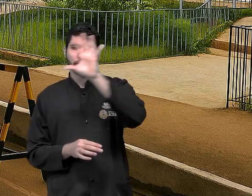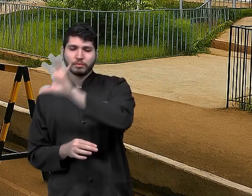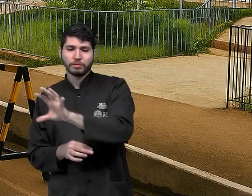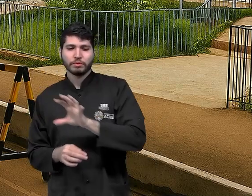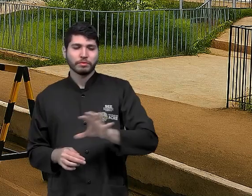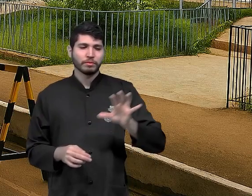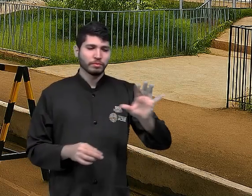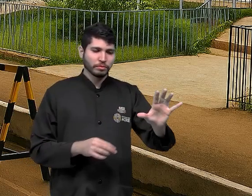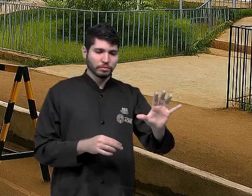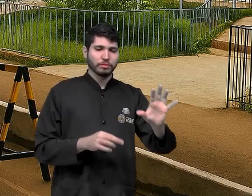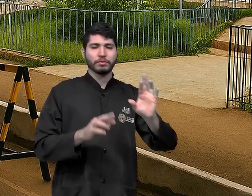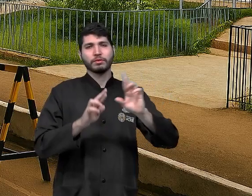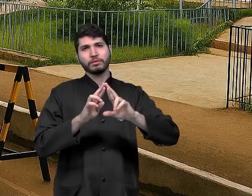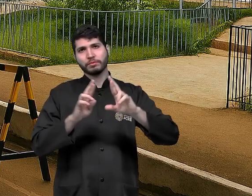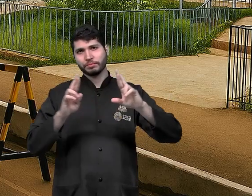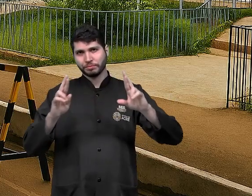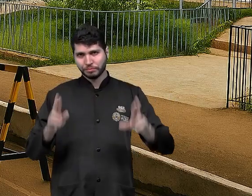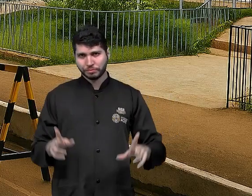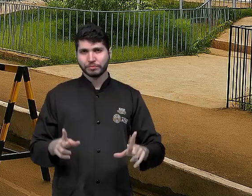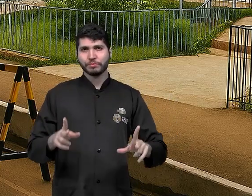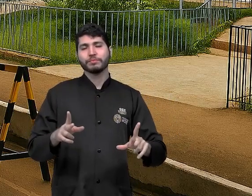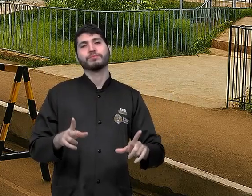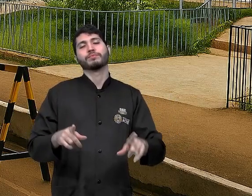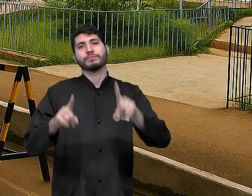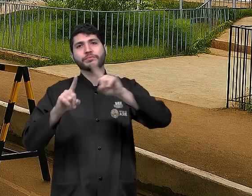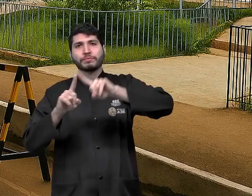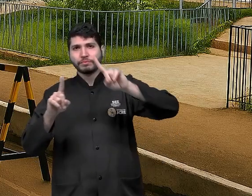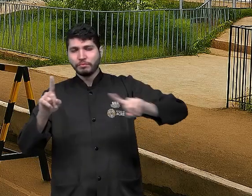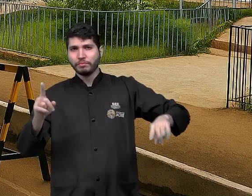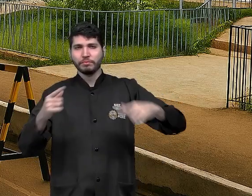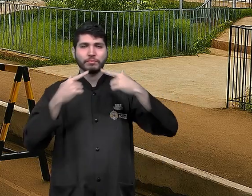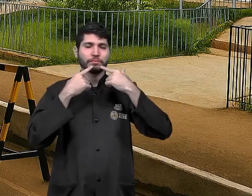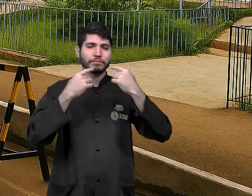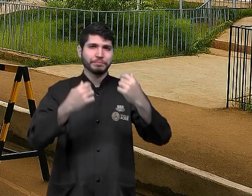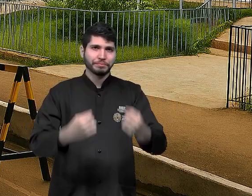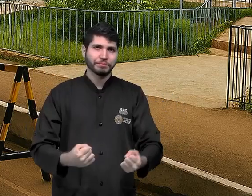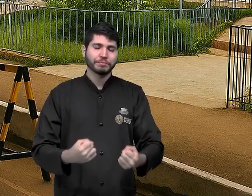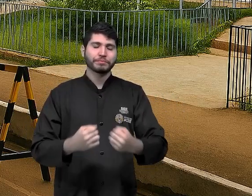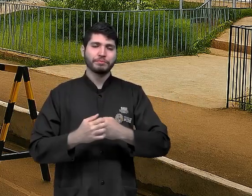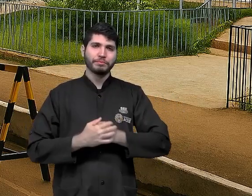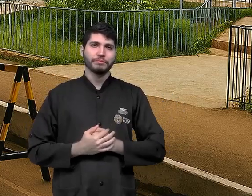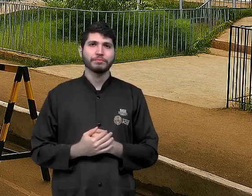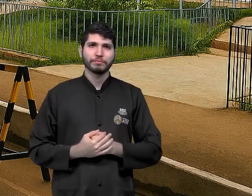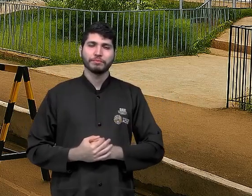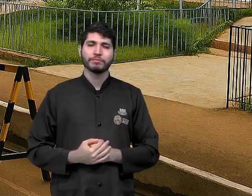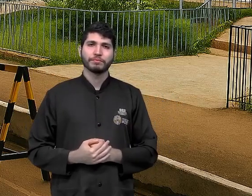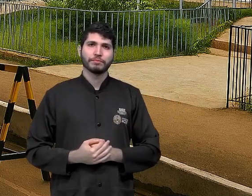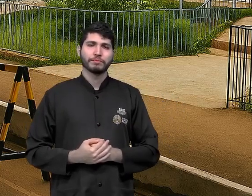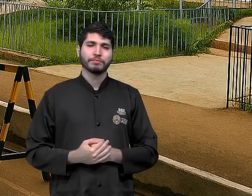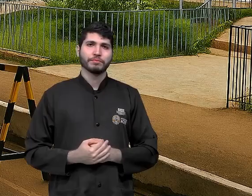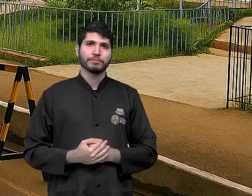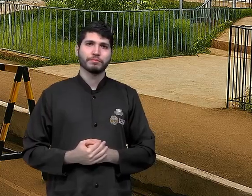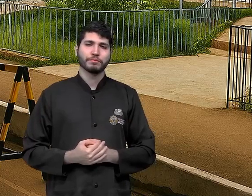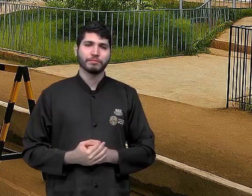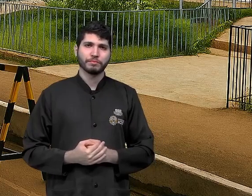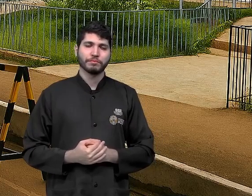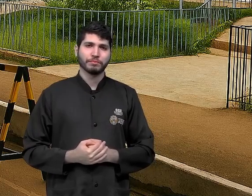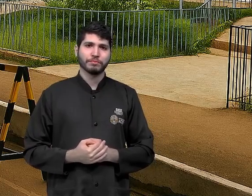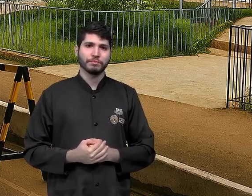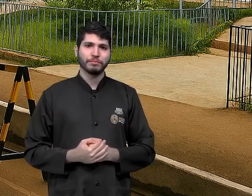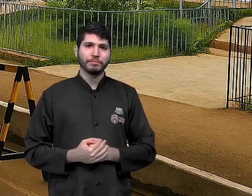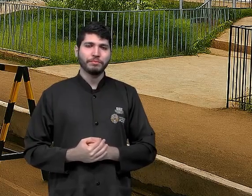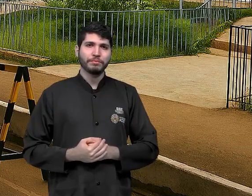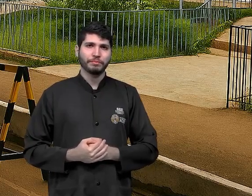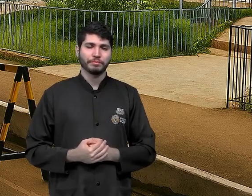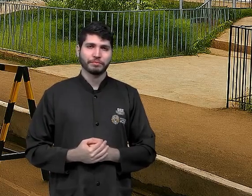com Cáceres do Paraguai, com a cidade Cáceres do Mato Grosso com a fronteira do Paraguai.